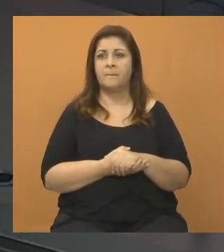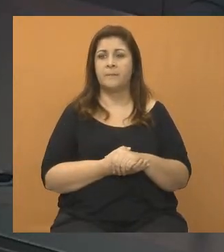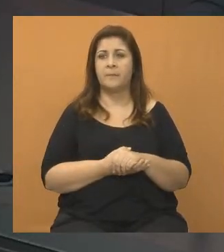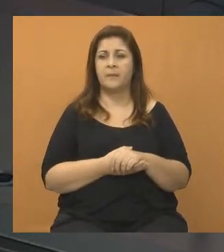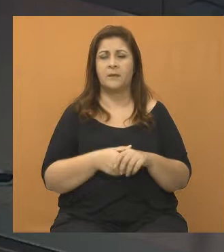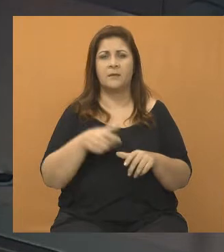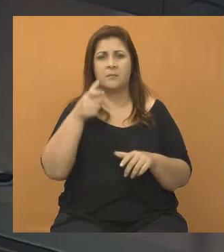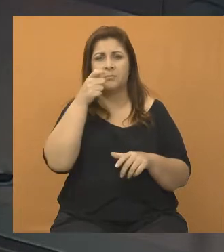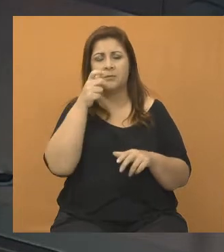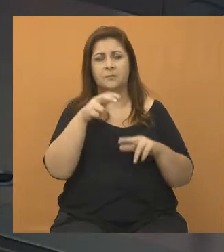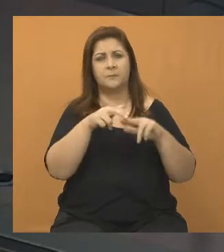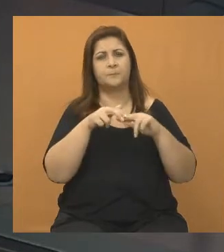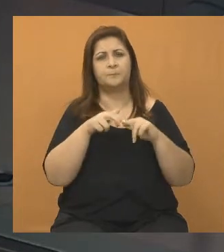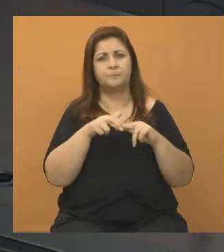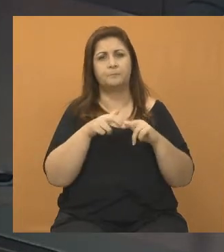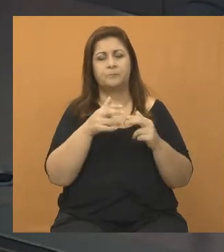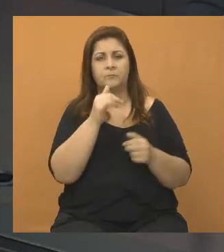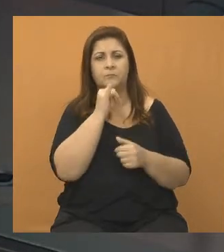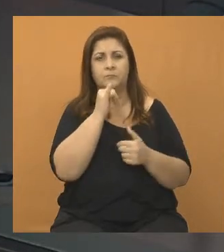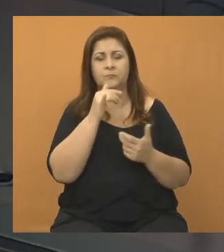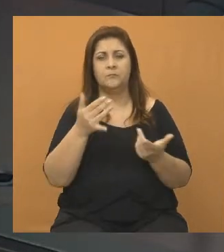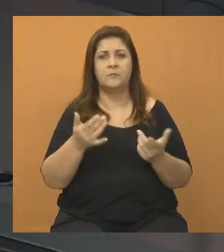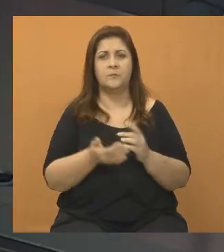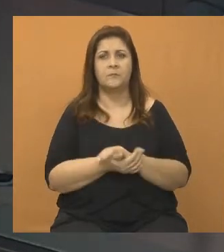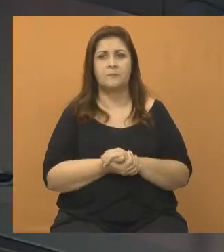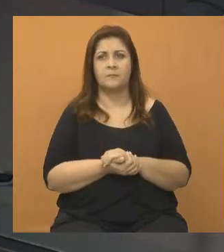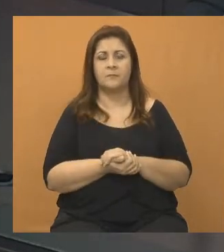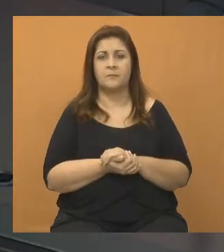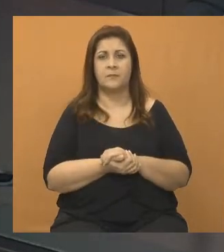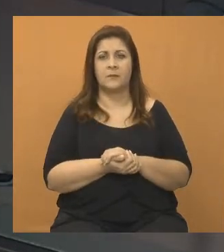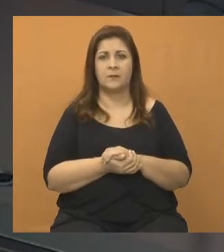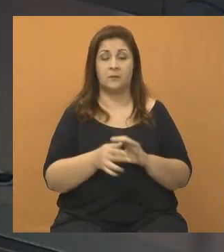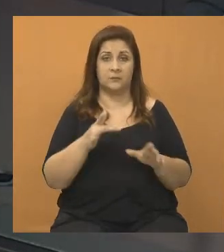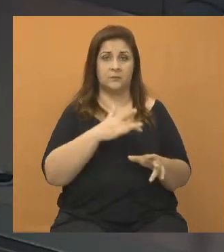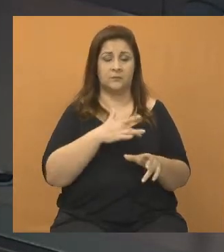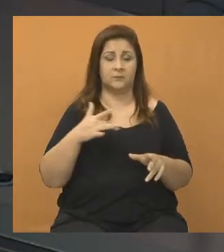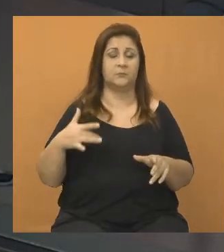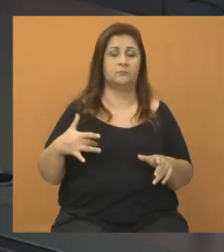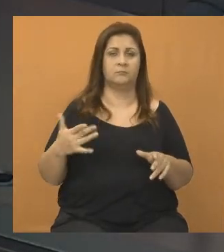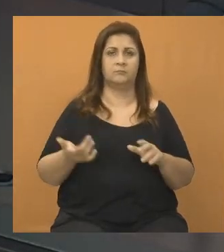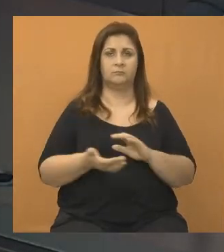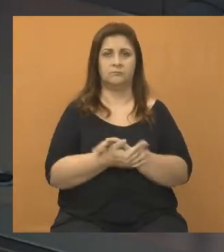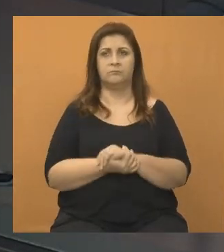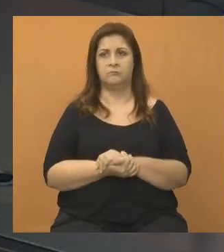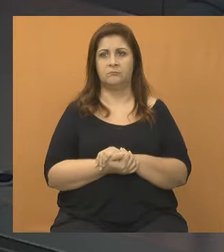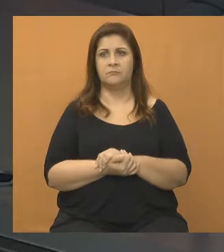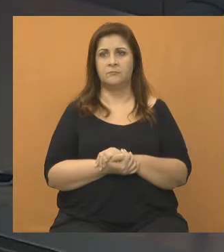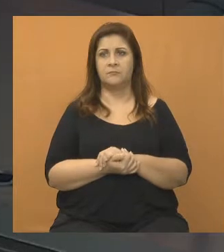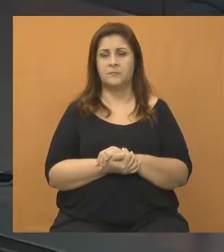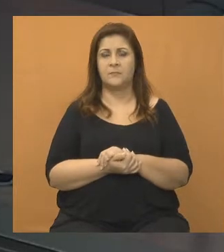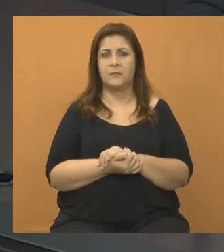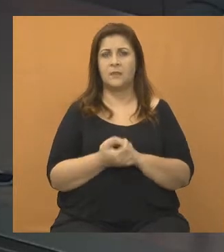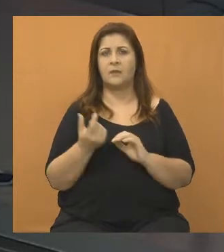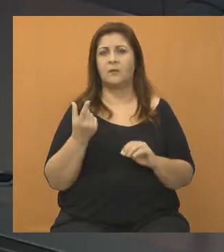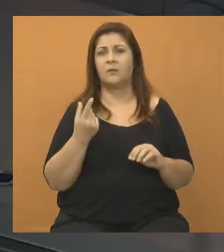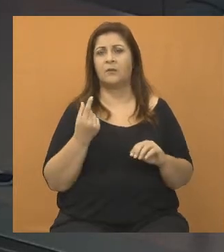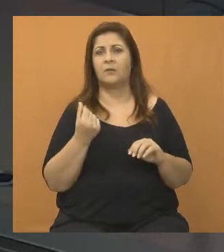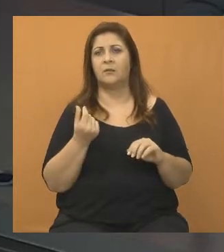por exemplo, na questão do eixo social, na questão da saúde, por exemplo, o